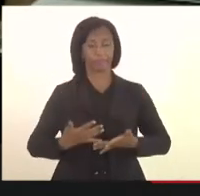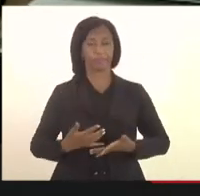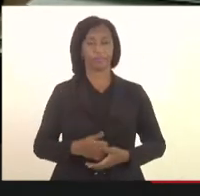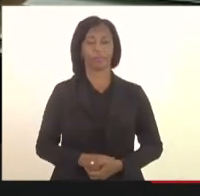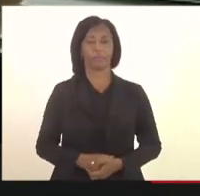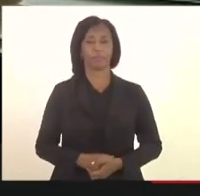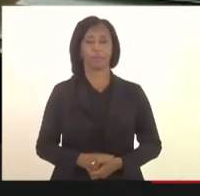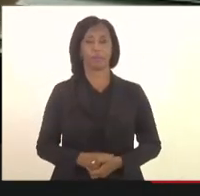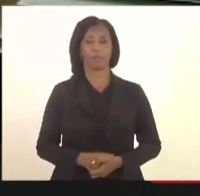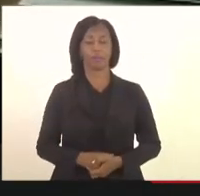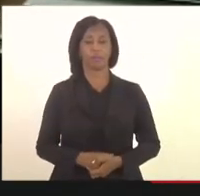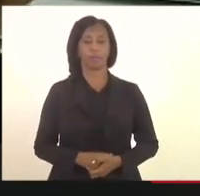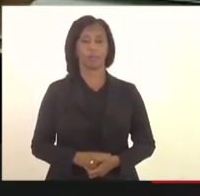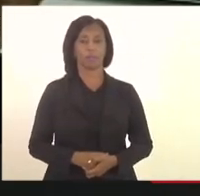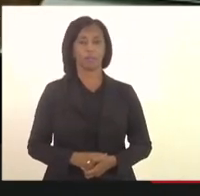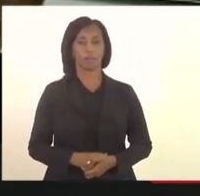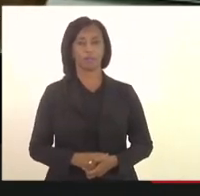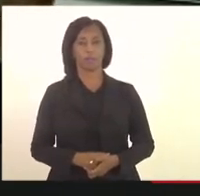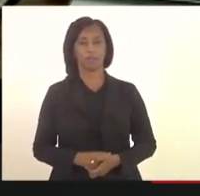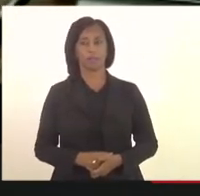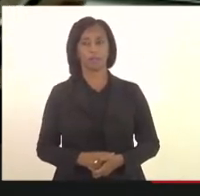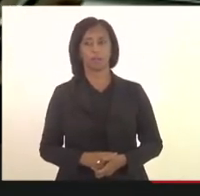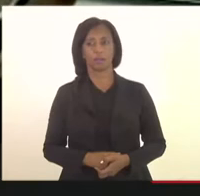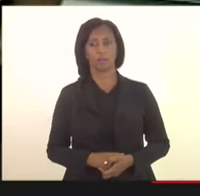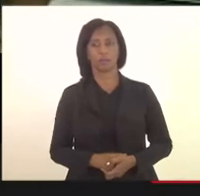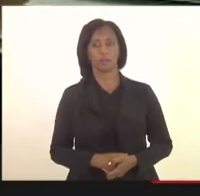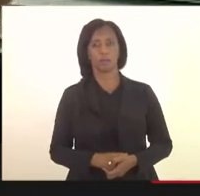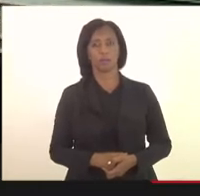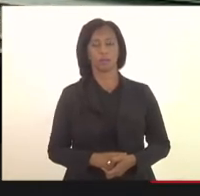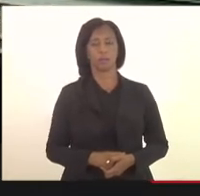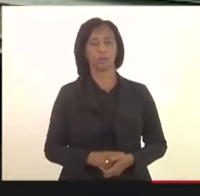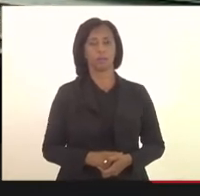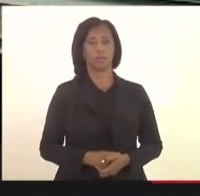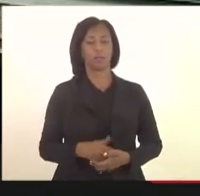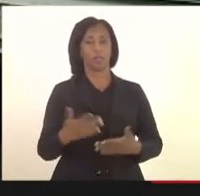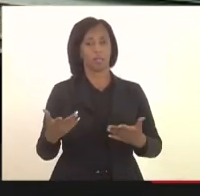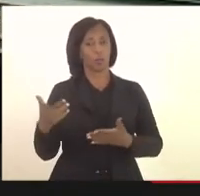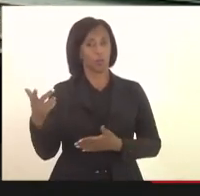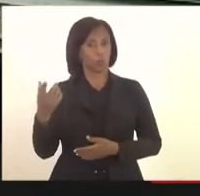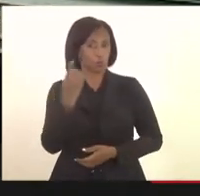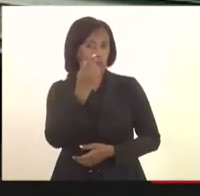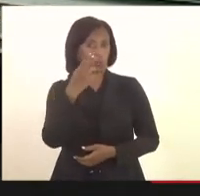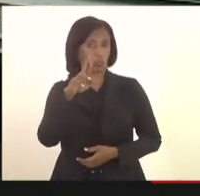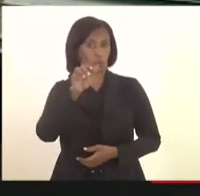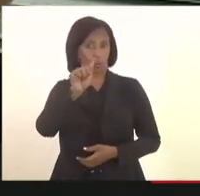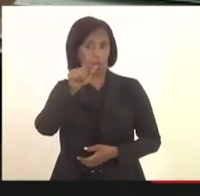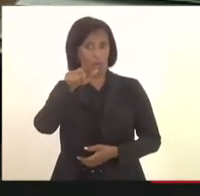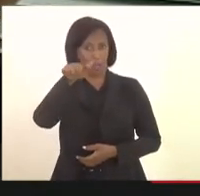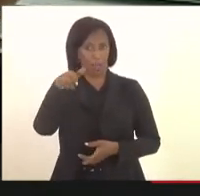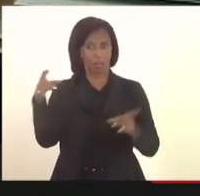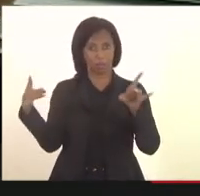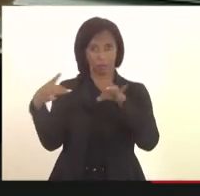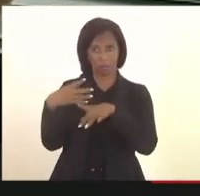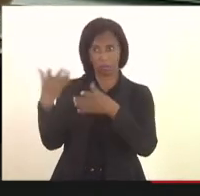e estava fazendo, porque o doutor Alex Mendes terminou com isso, doutor Alex,